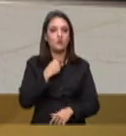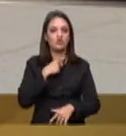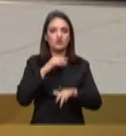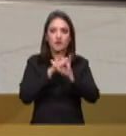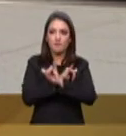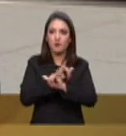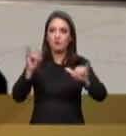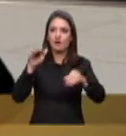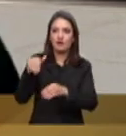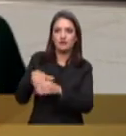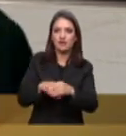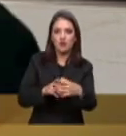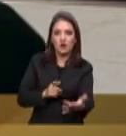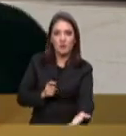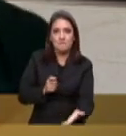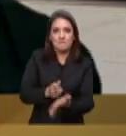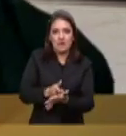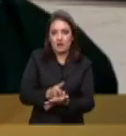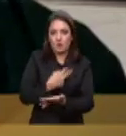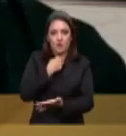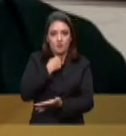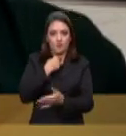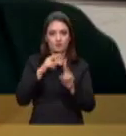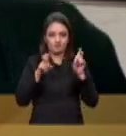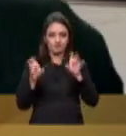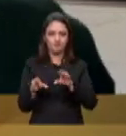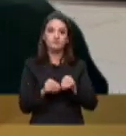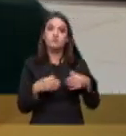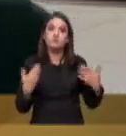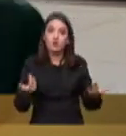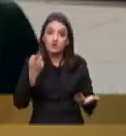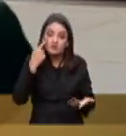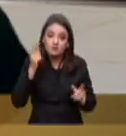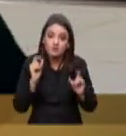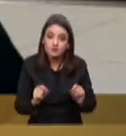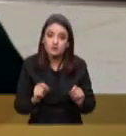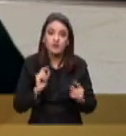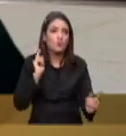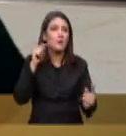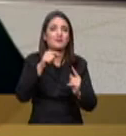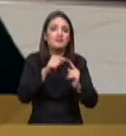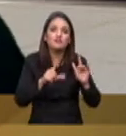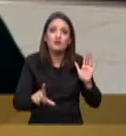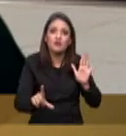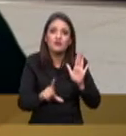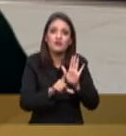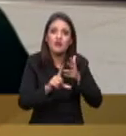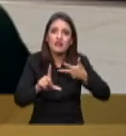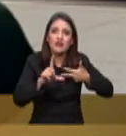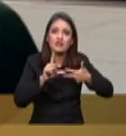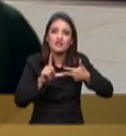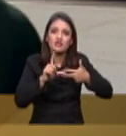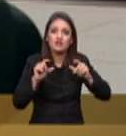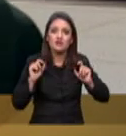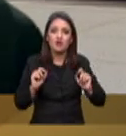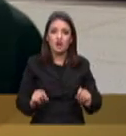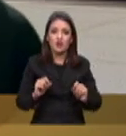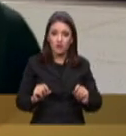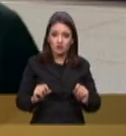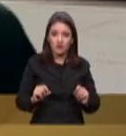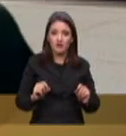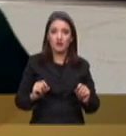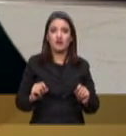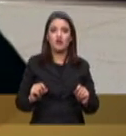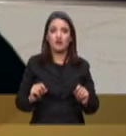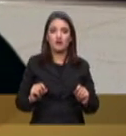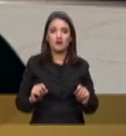de propaganda eleitoral paga. Pois bem, como se vê, era clara a intenção do legislador, sufragada pela